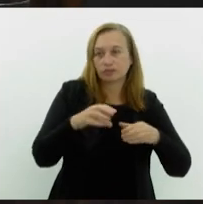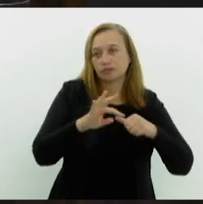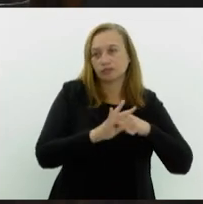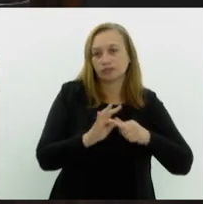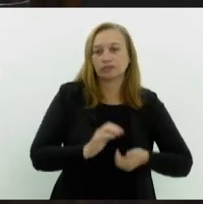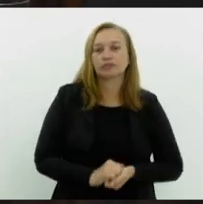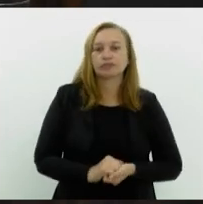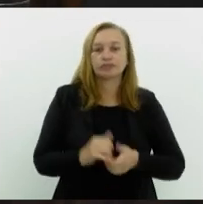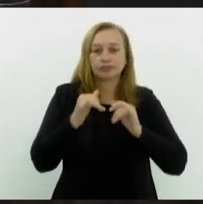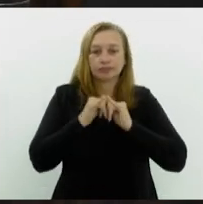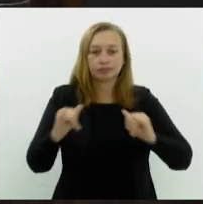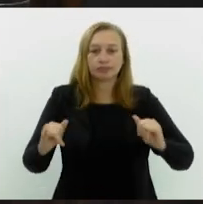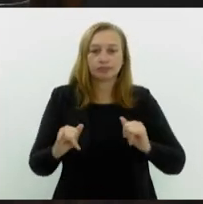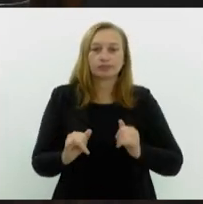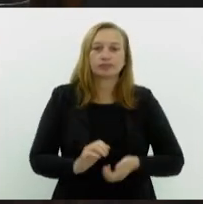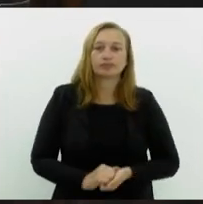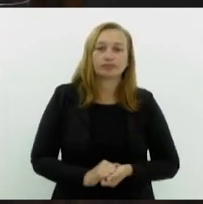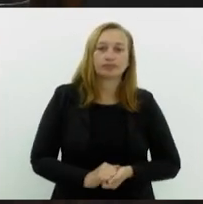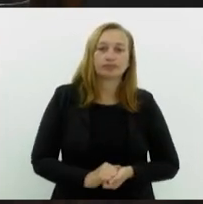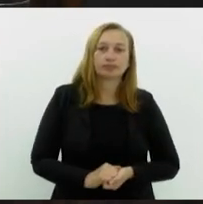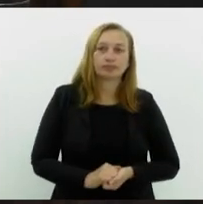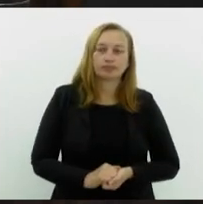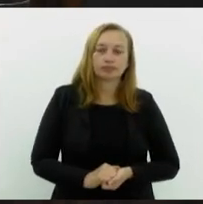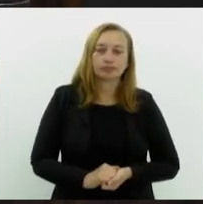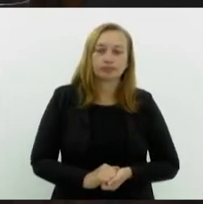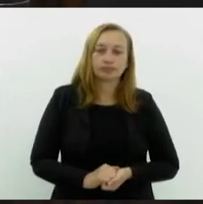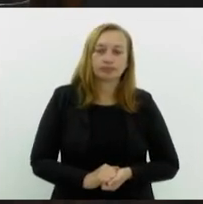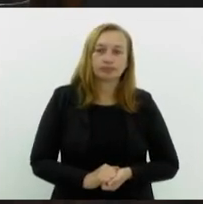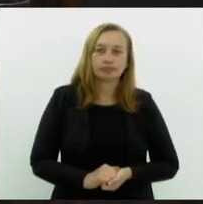comissões. Anuncio